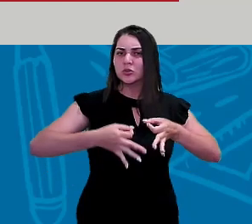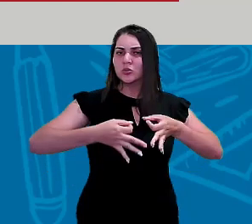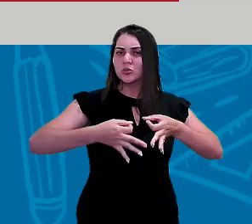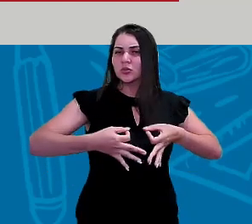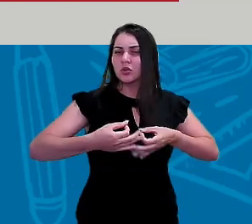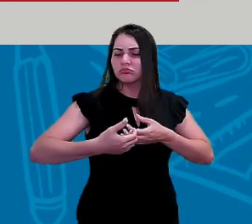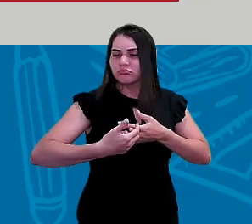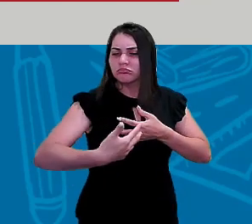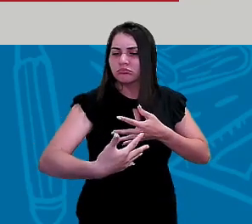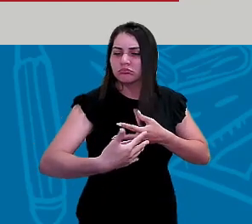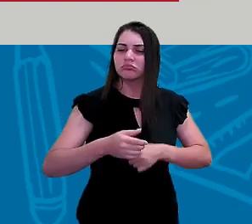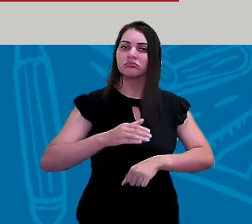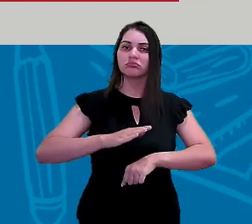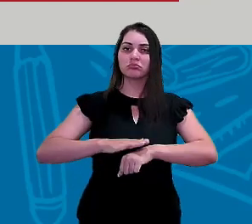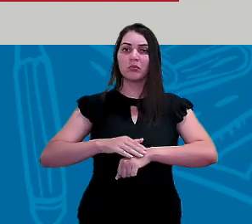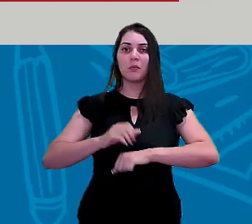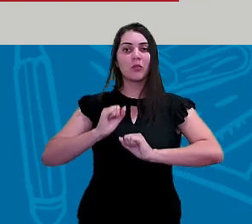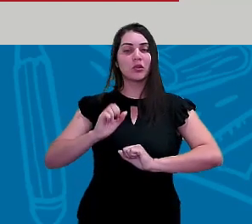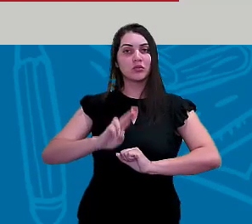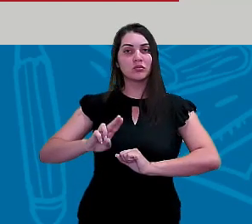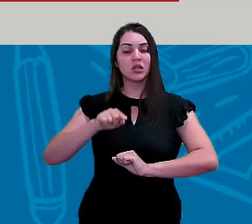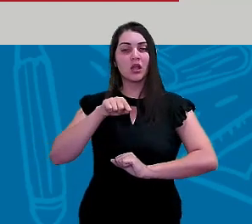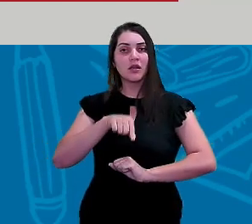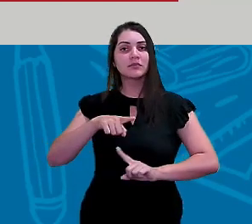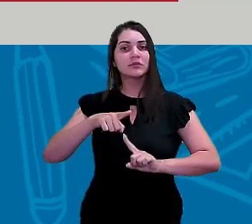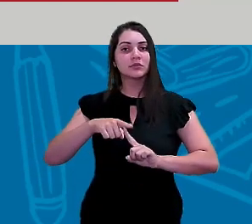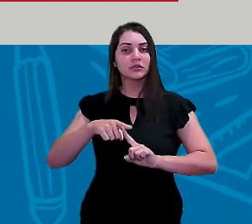poder utilizar esses recursos, ok?